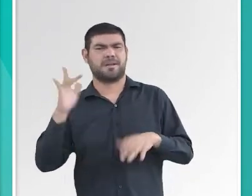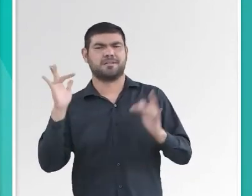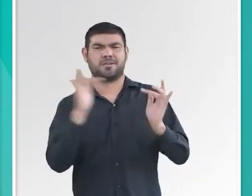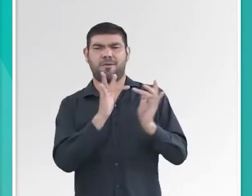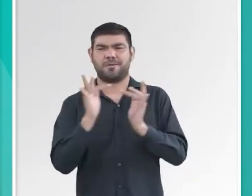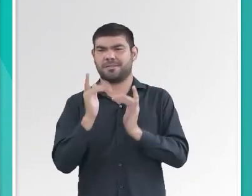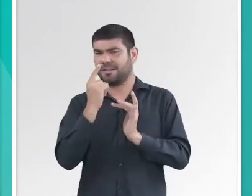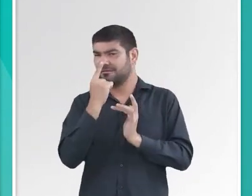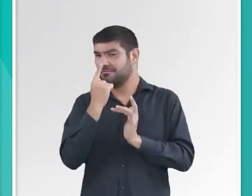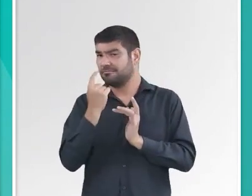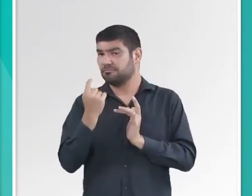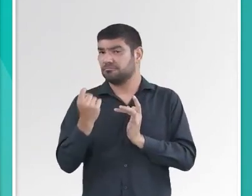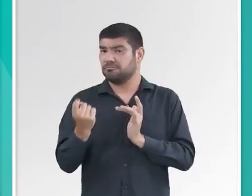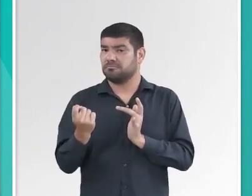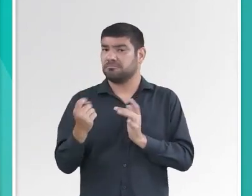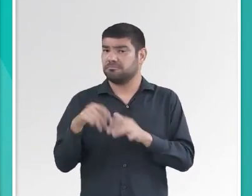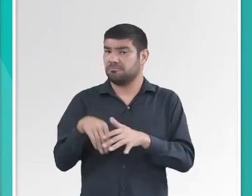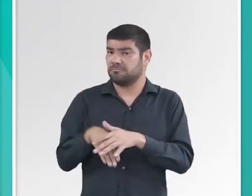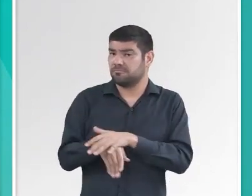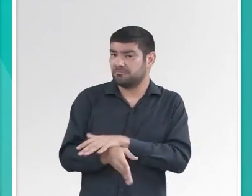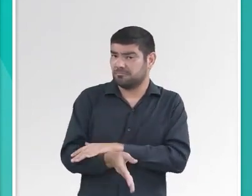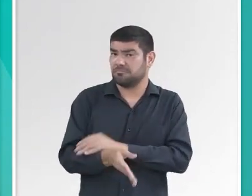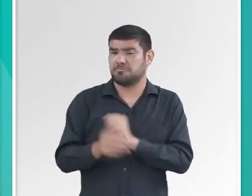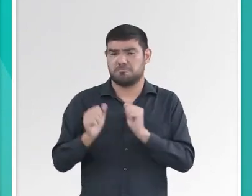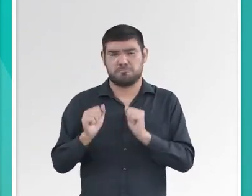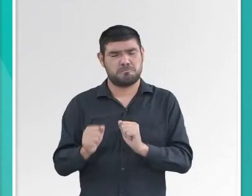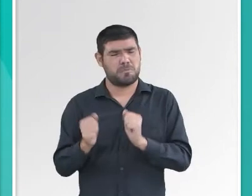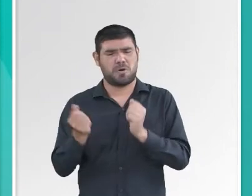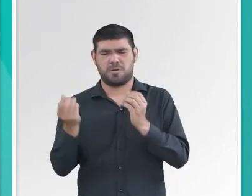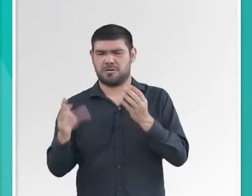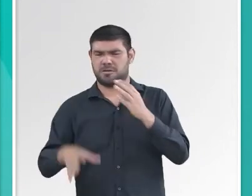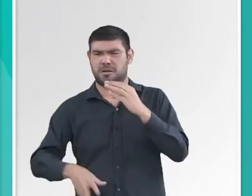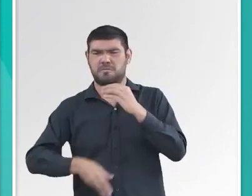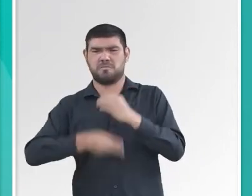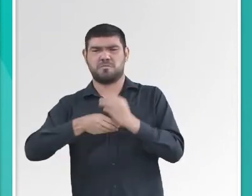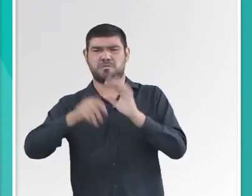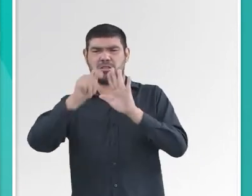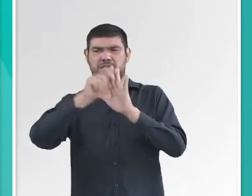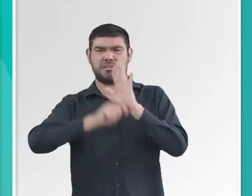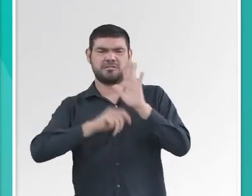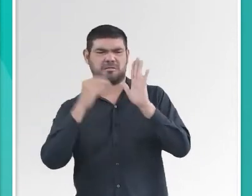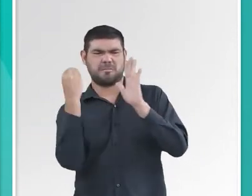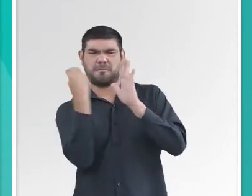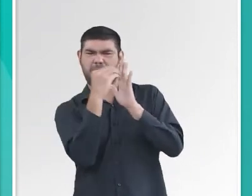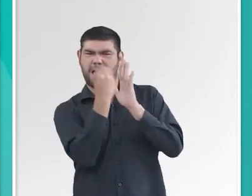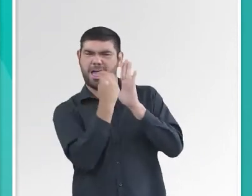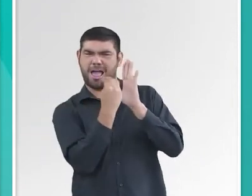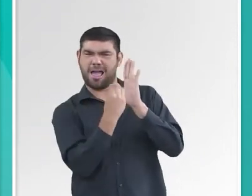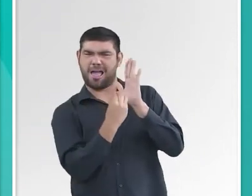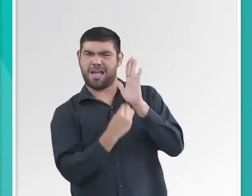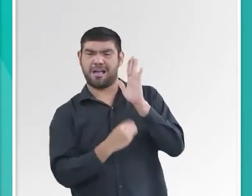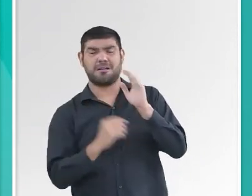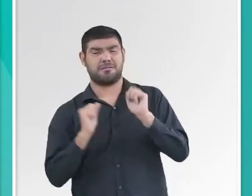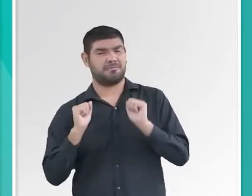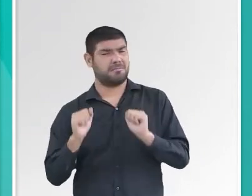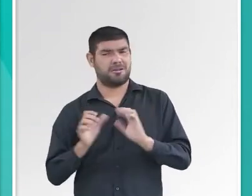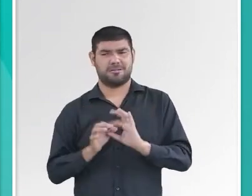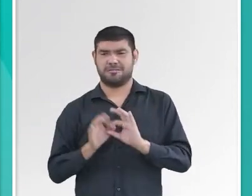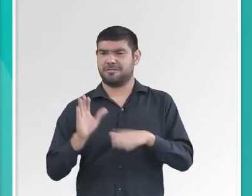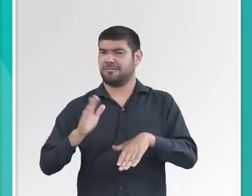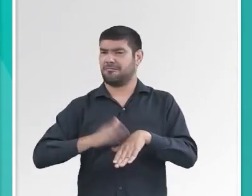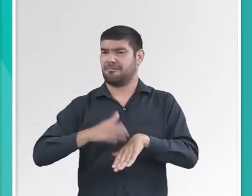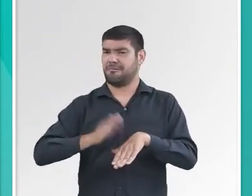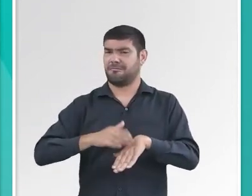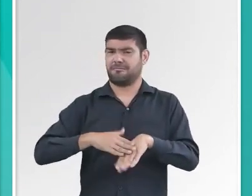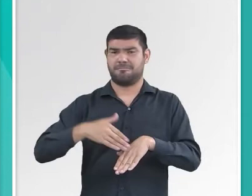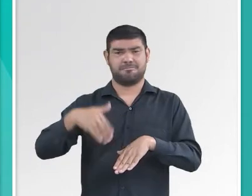vamos dizer, mais confiança para fazer um texto misturando essas partes, você pode fazer. Lembre que você é